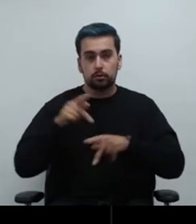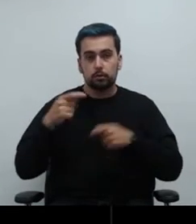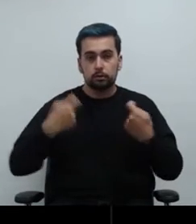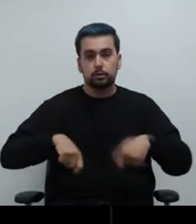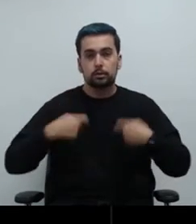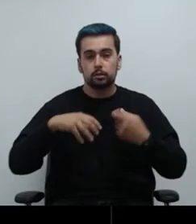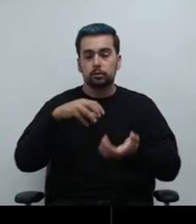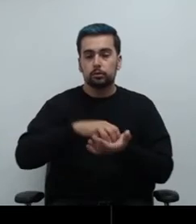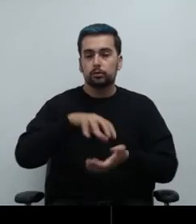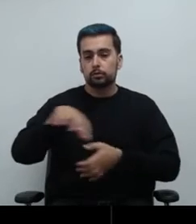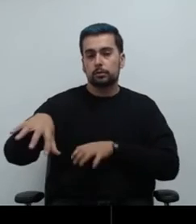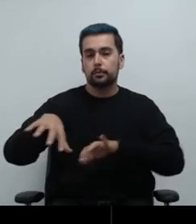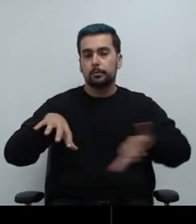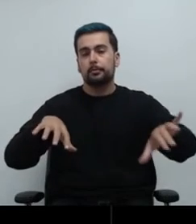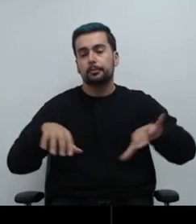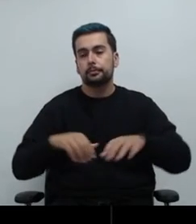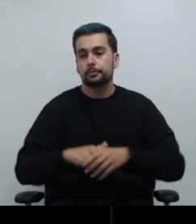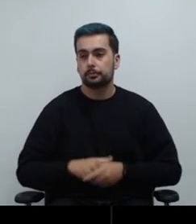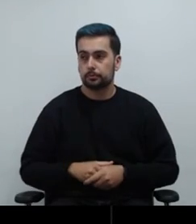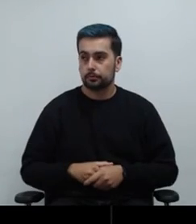de núcleos separados.